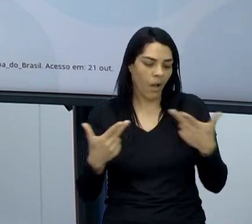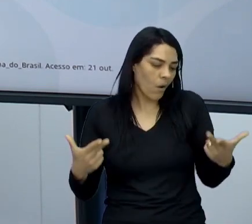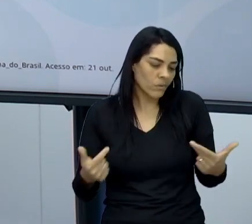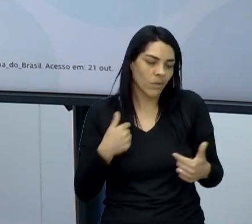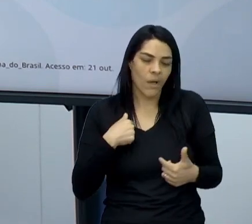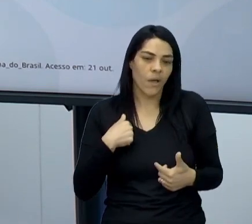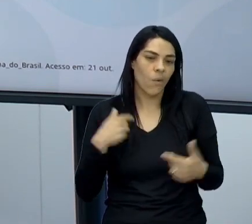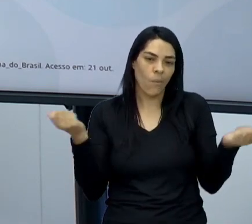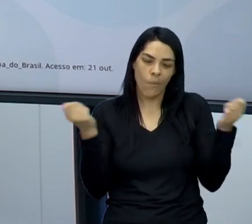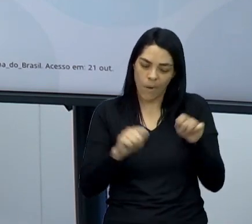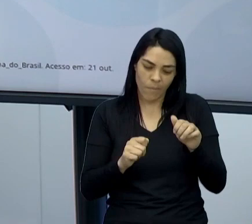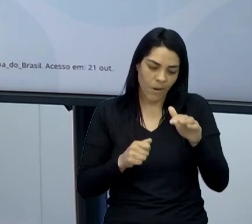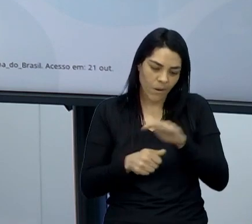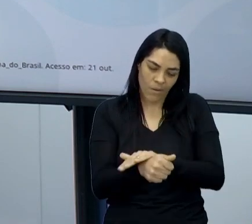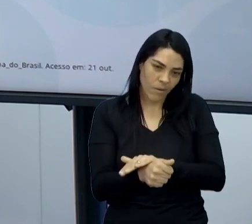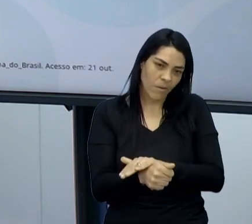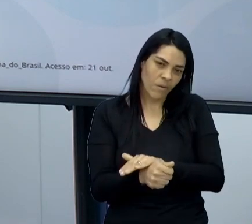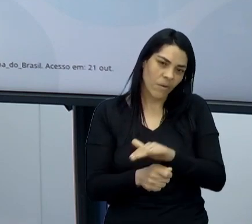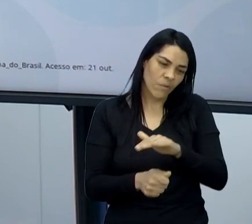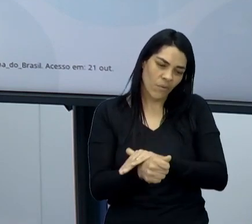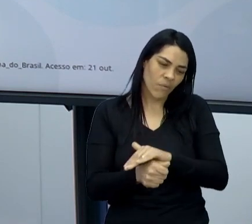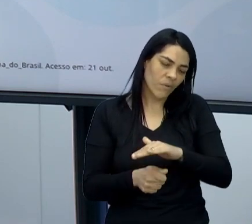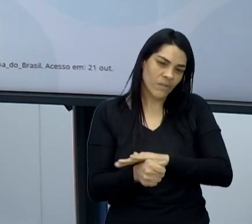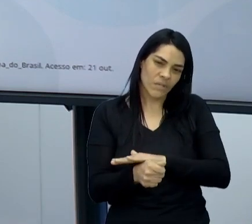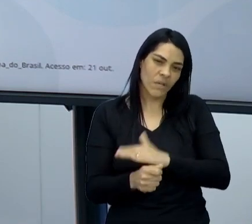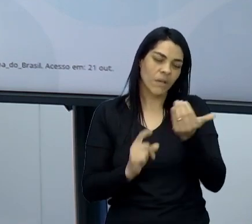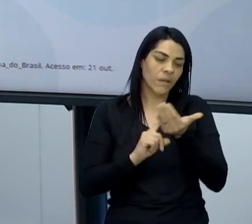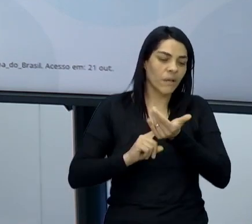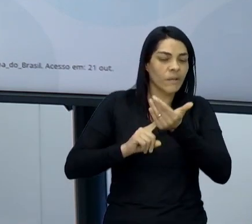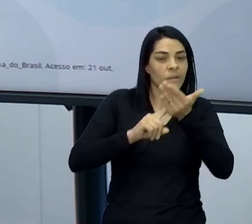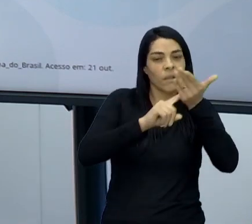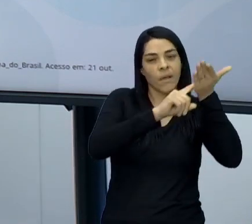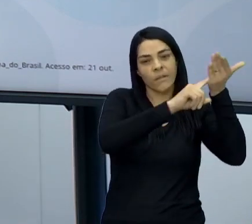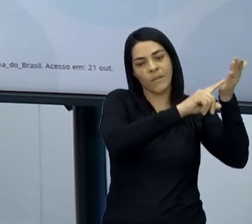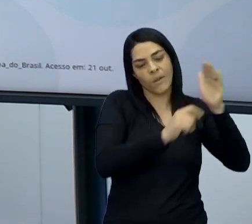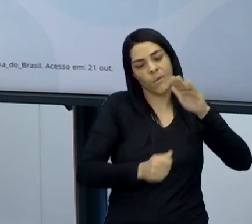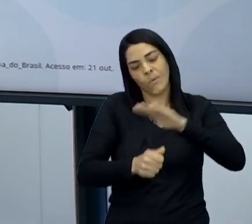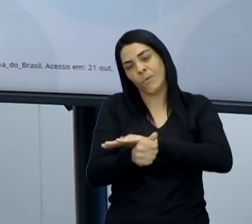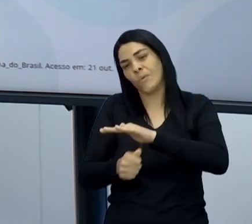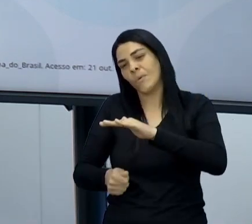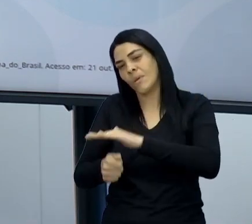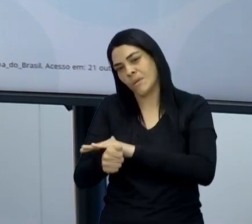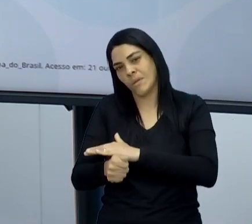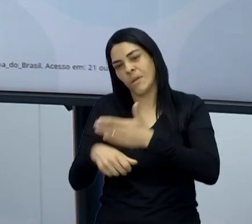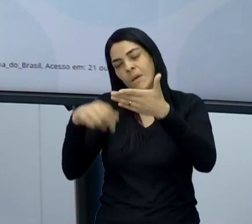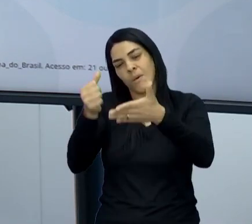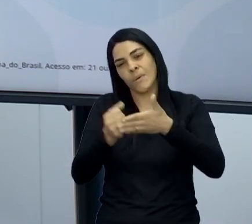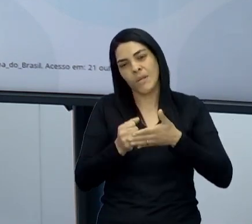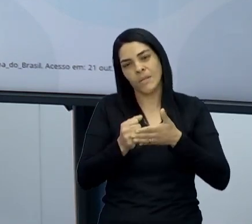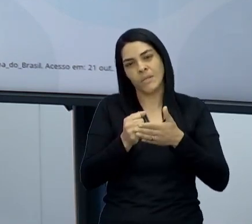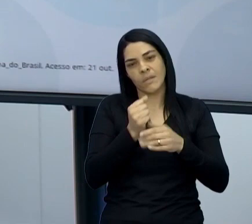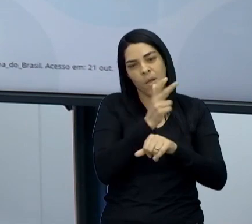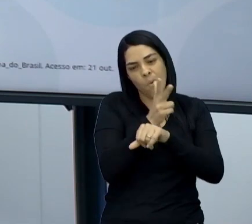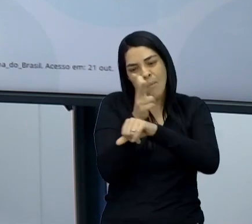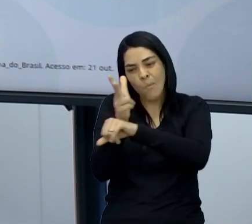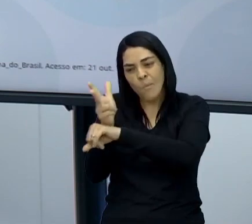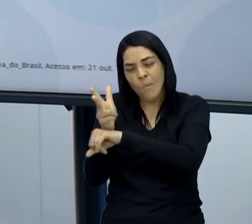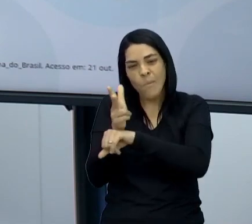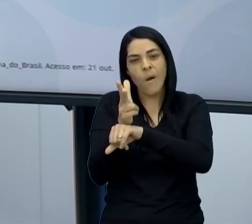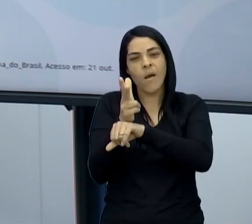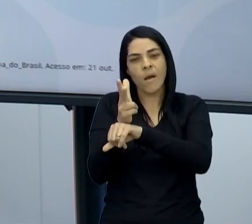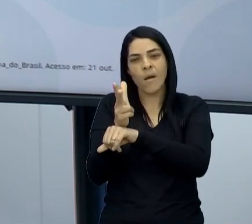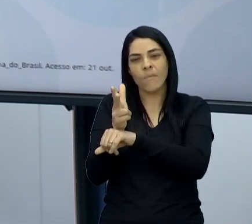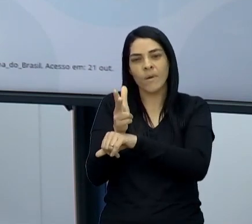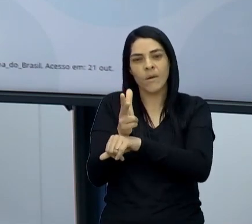mais para um ator, investir em tecnologia para criar o cinema falado, para trazer uma câmera com uma definição melhor. Tudo